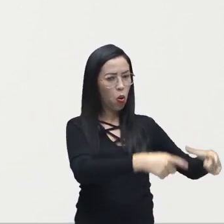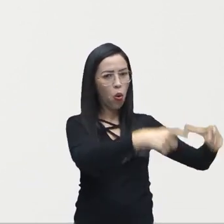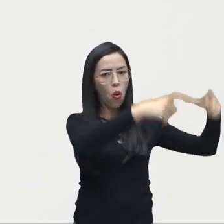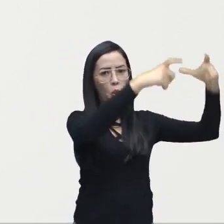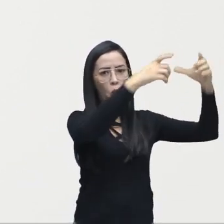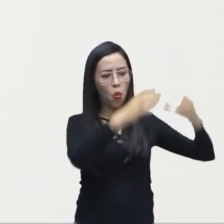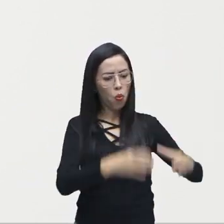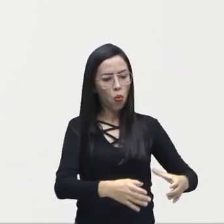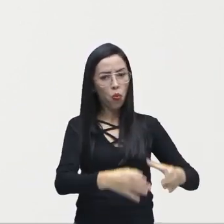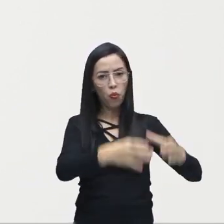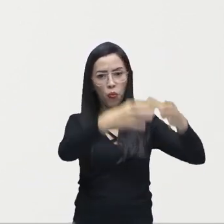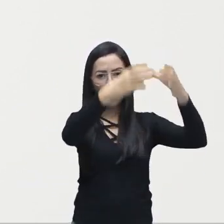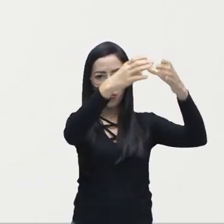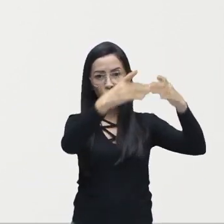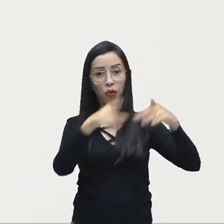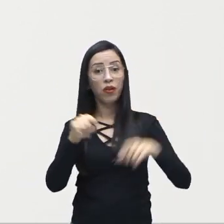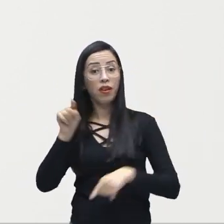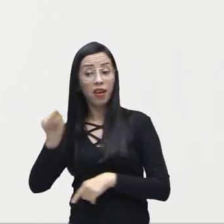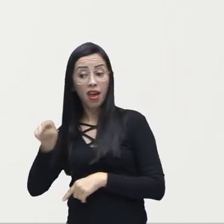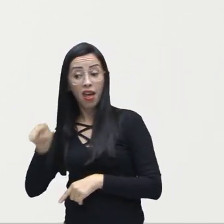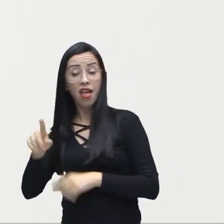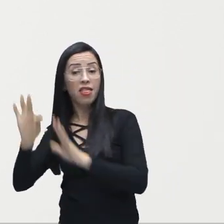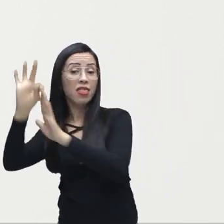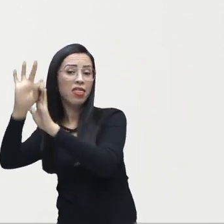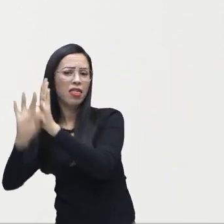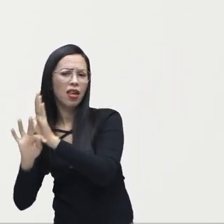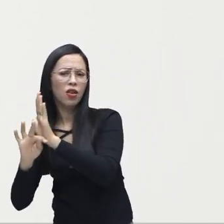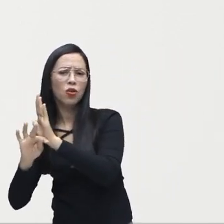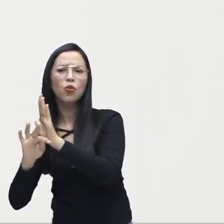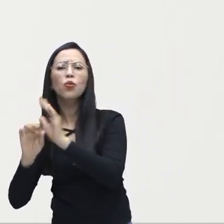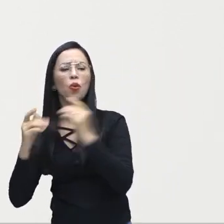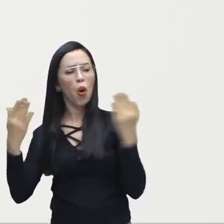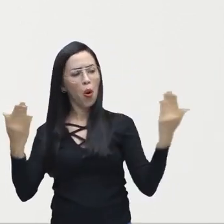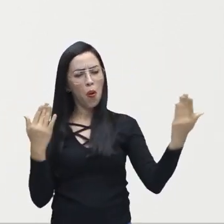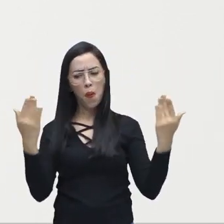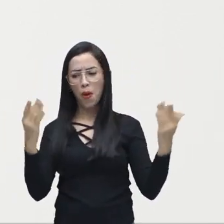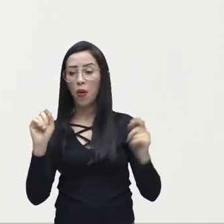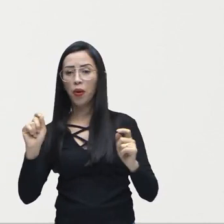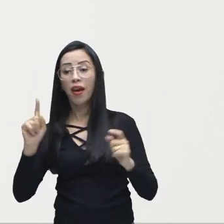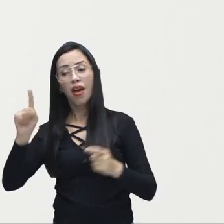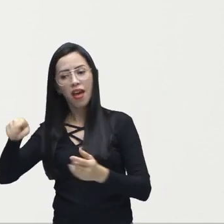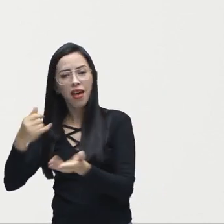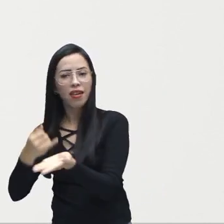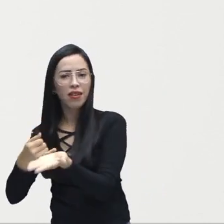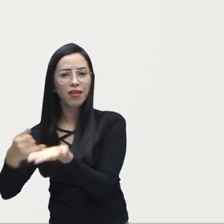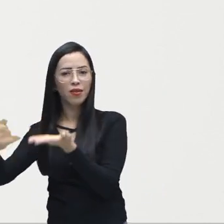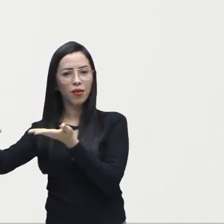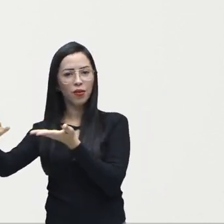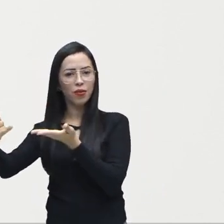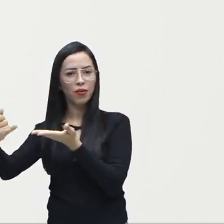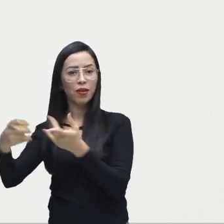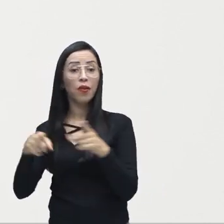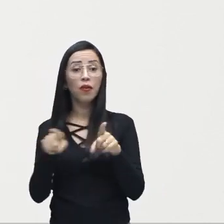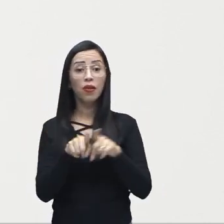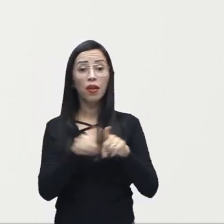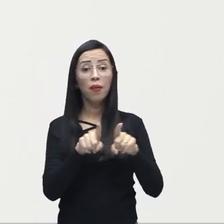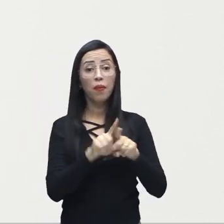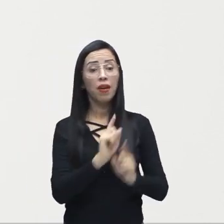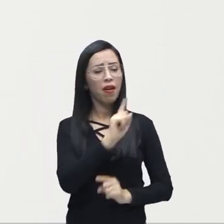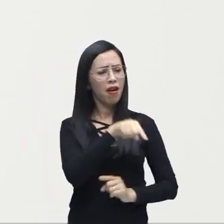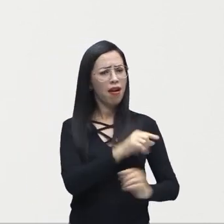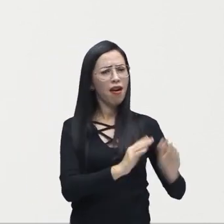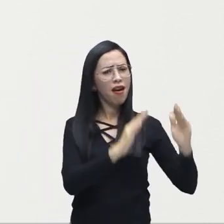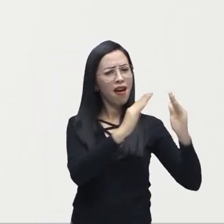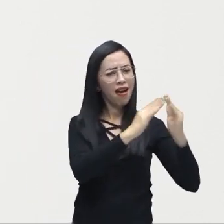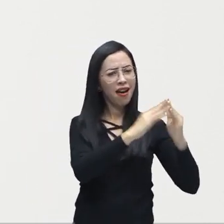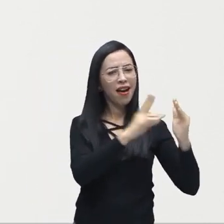e que no texto vai ser o quê? Uma introdução. Tudo bem? E depois eu tenho as paredes, que